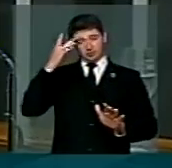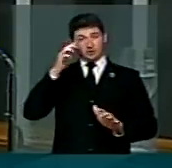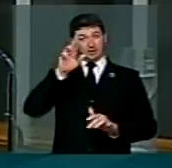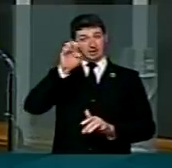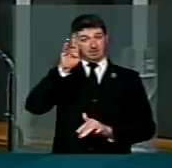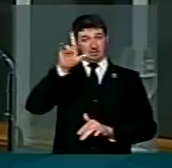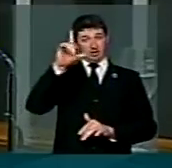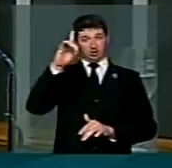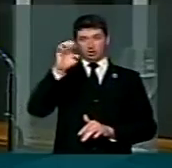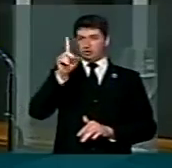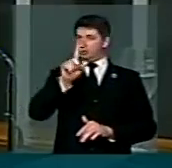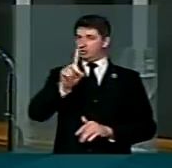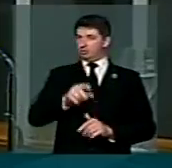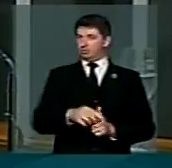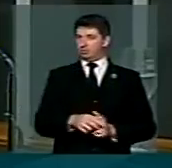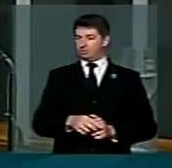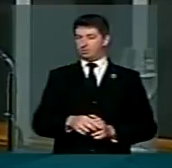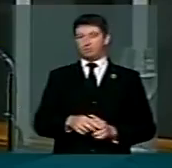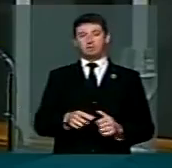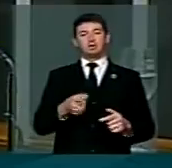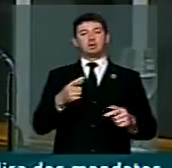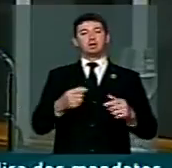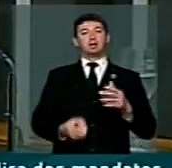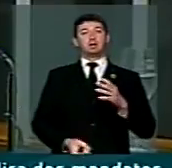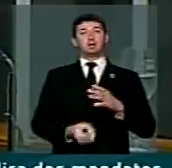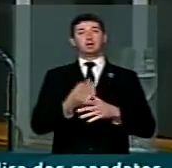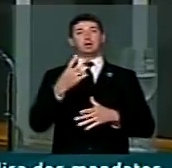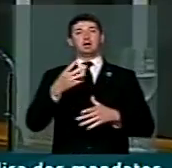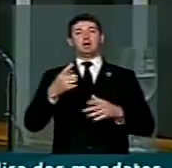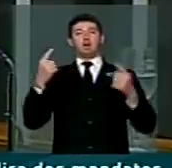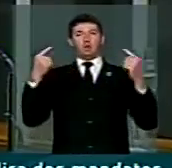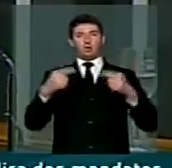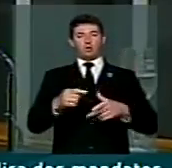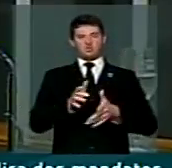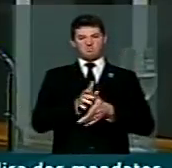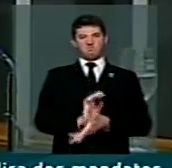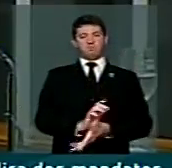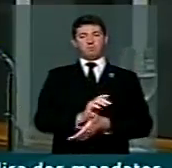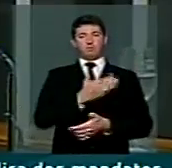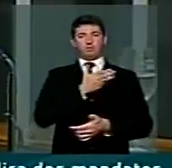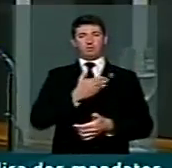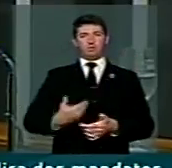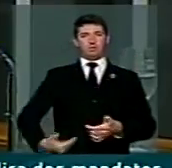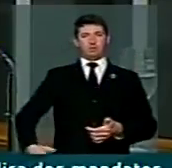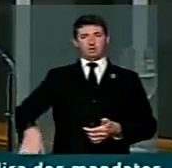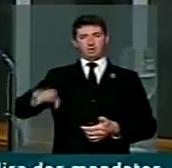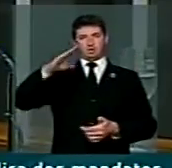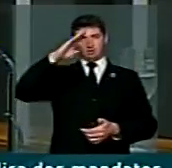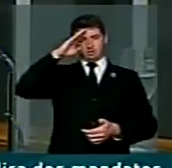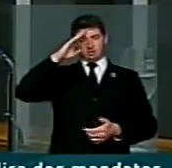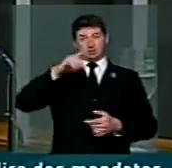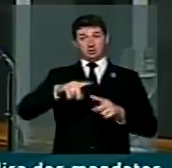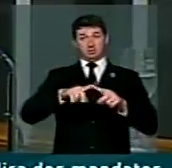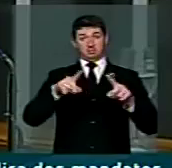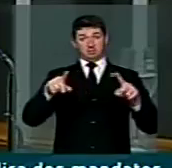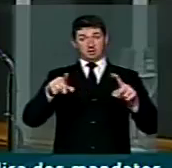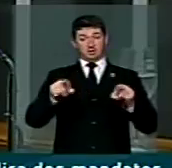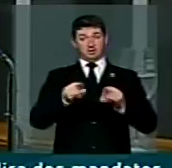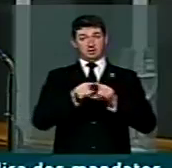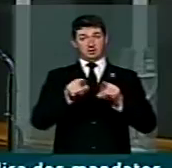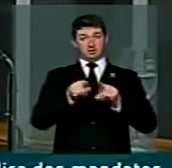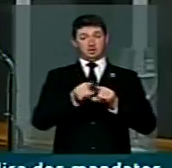rebeldes, que se insurgiram contra a repressão do regime militar, mas foi